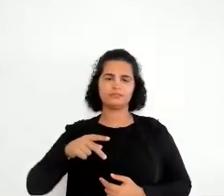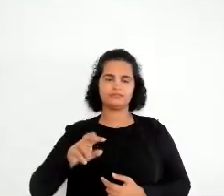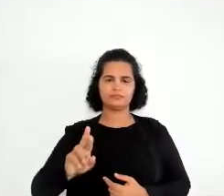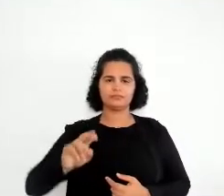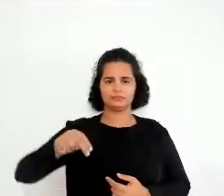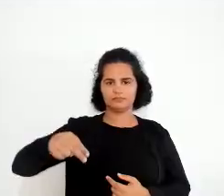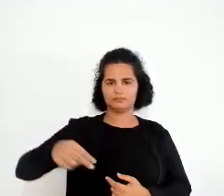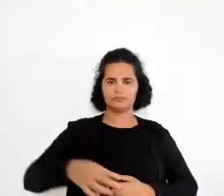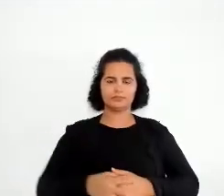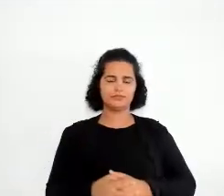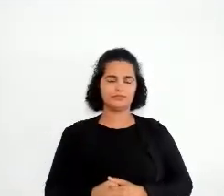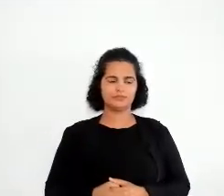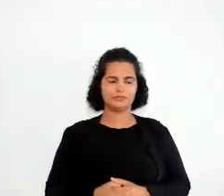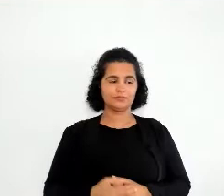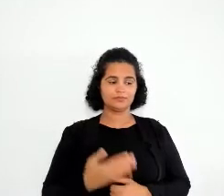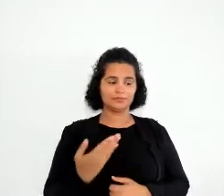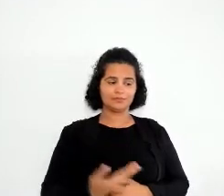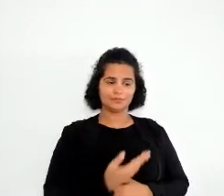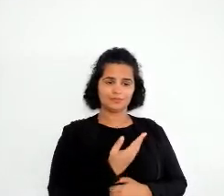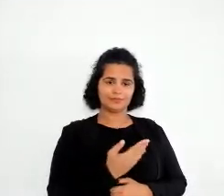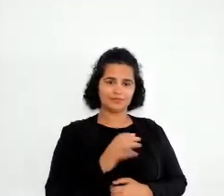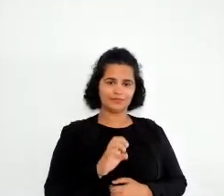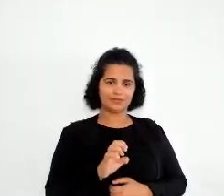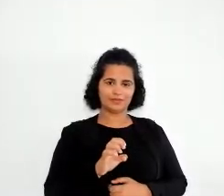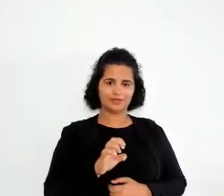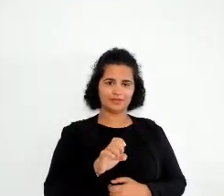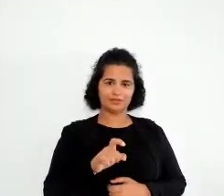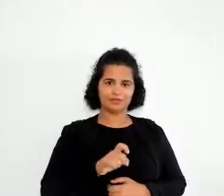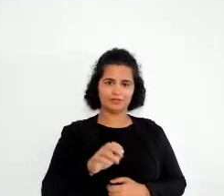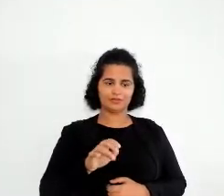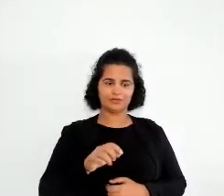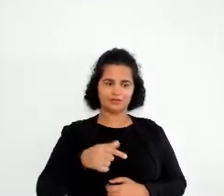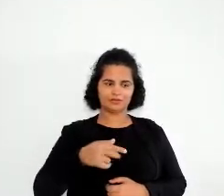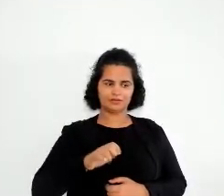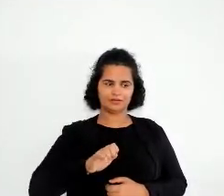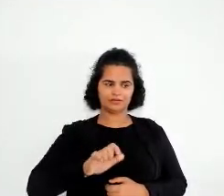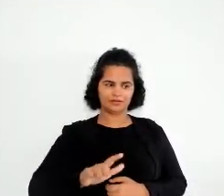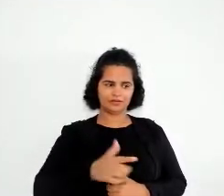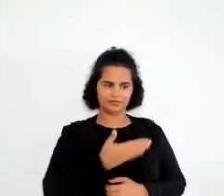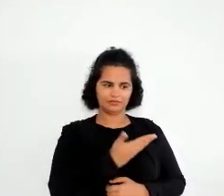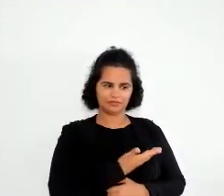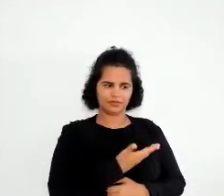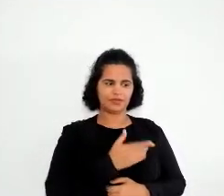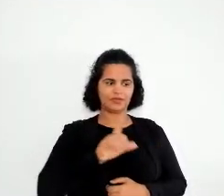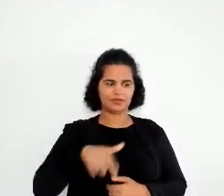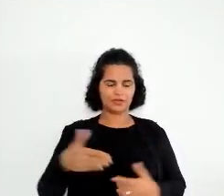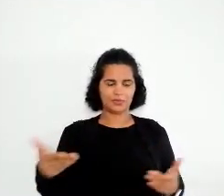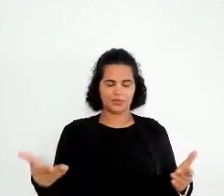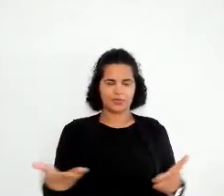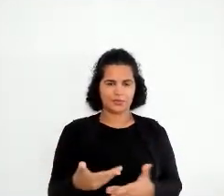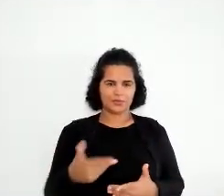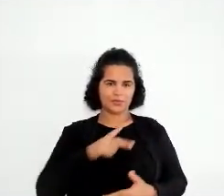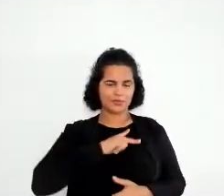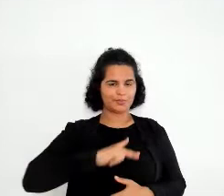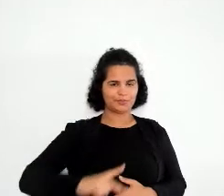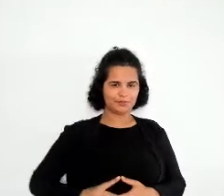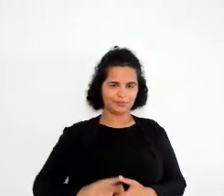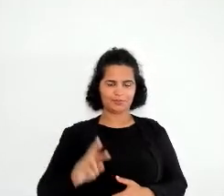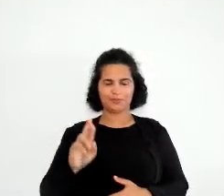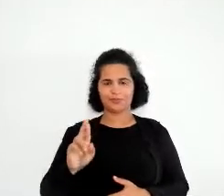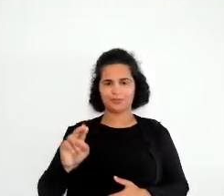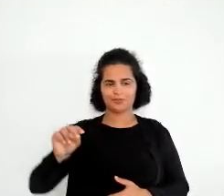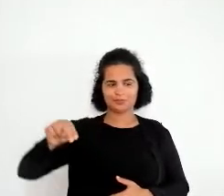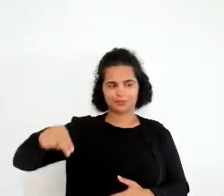Ezequiel Ferreira de Souza é o atual presidente da Assembleia Legislativa do Rio Grande do Norte. Integrante de uma família que exerce